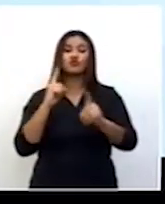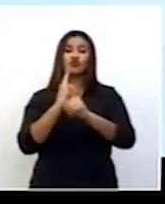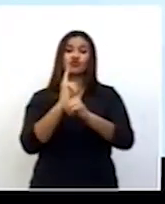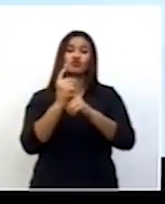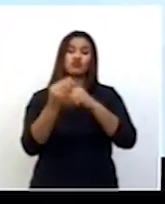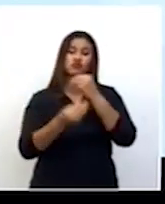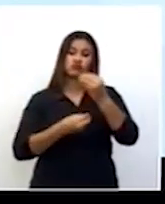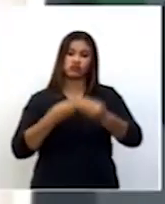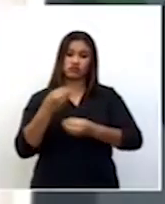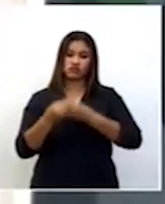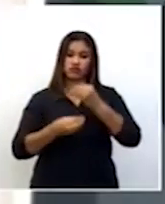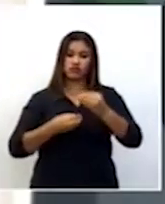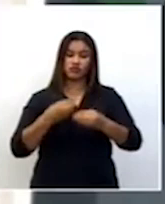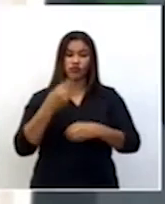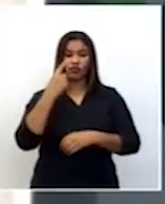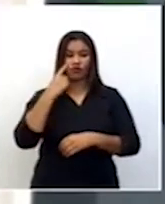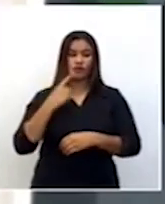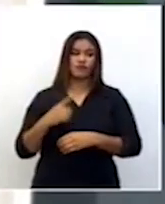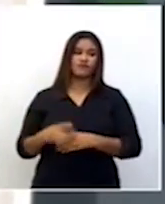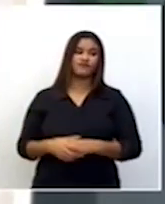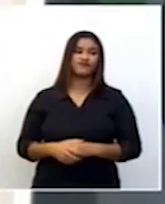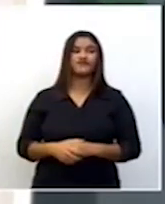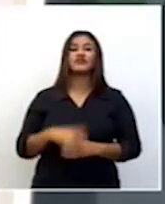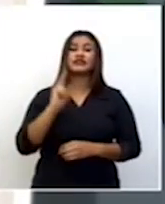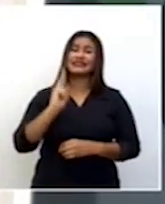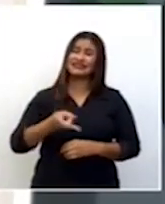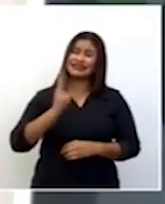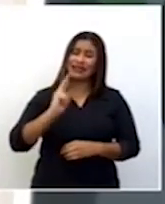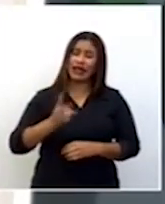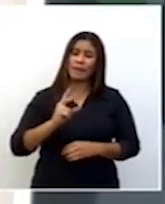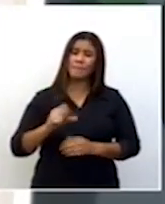Sempre coloque qual que é o primeiro termo,